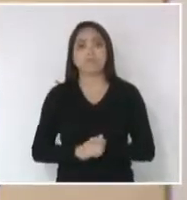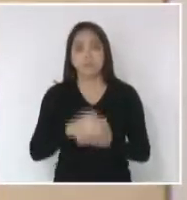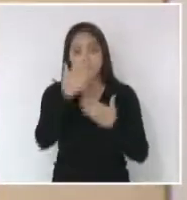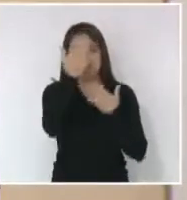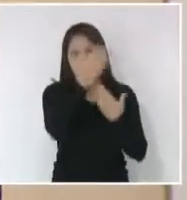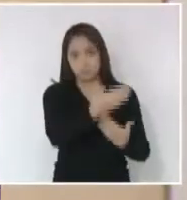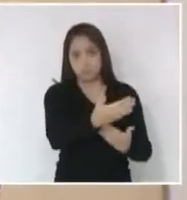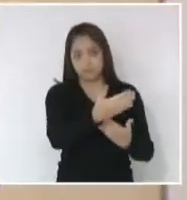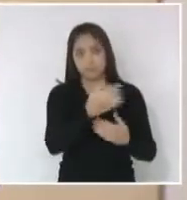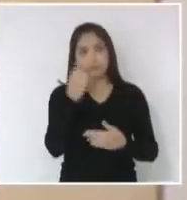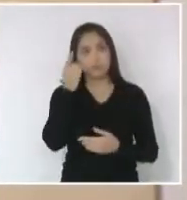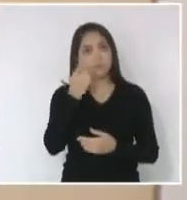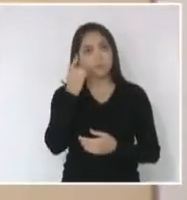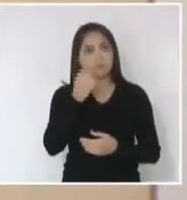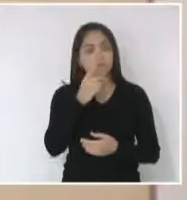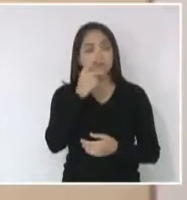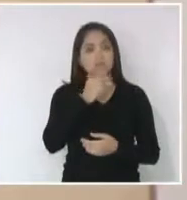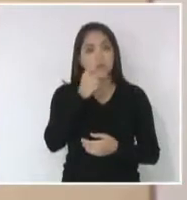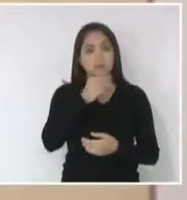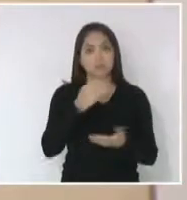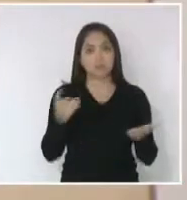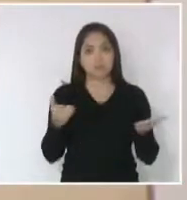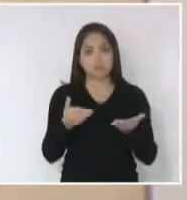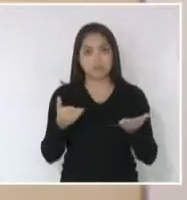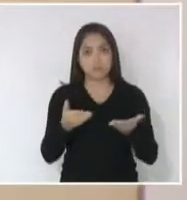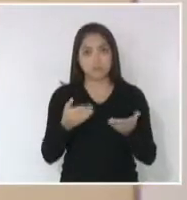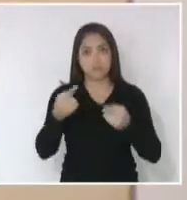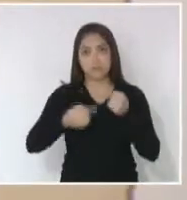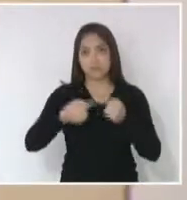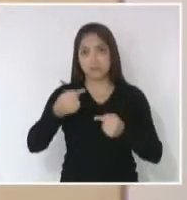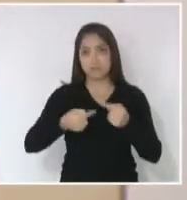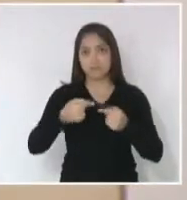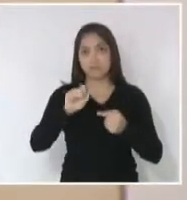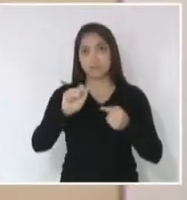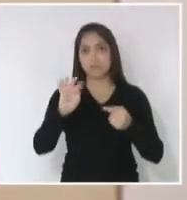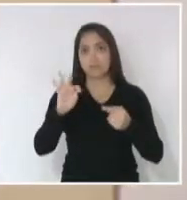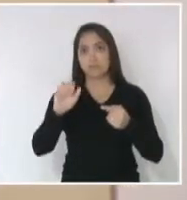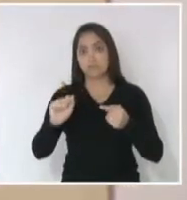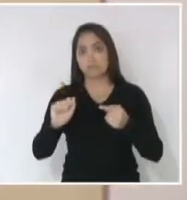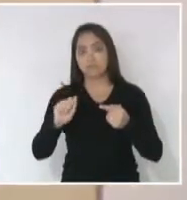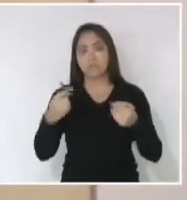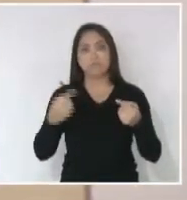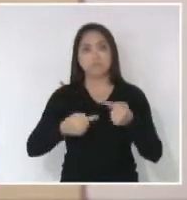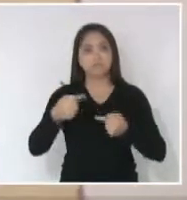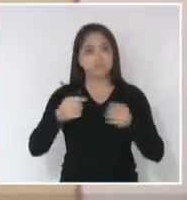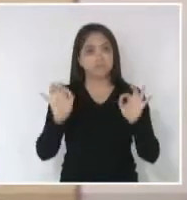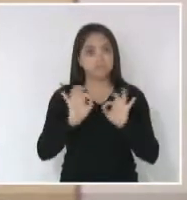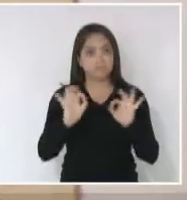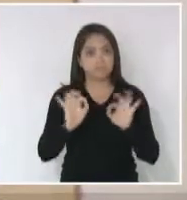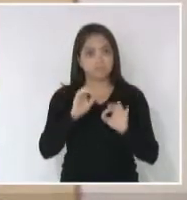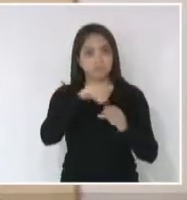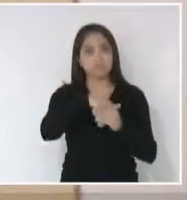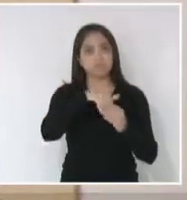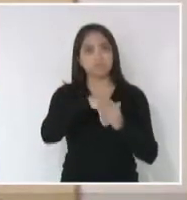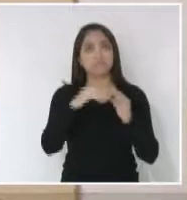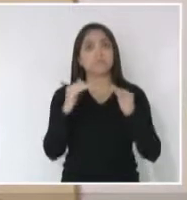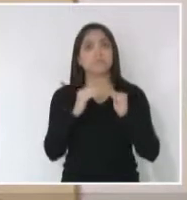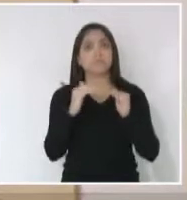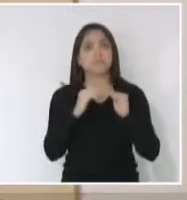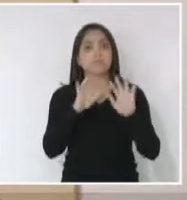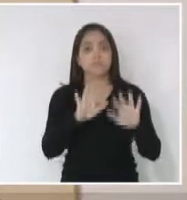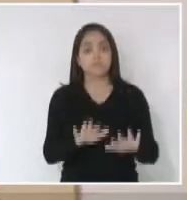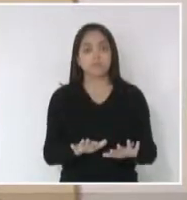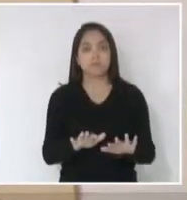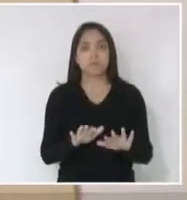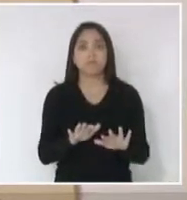Obrigado, deputado Kennedy Nunes. Em discussão, a ata acaba de ser lida, não havendo quem queira discutir em votação. Quem